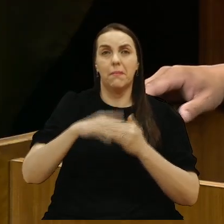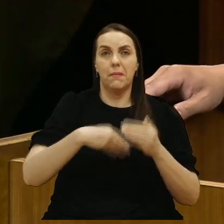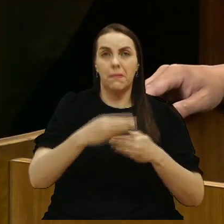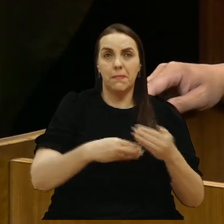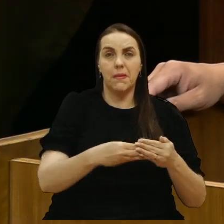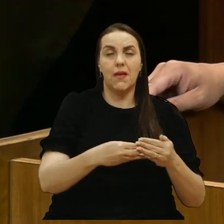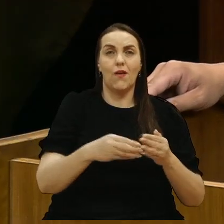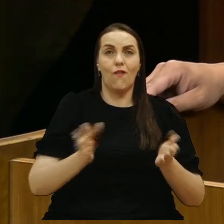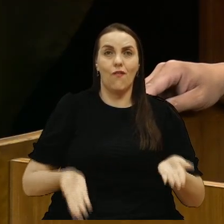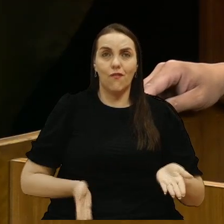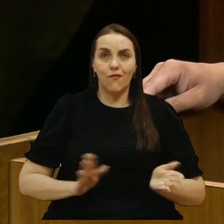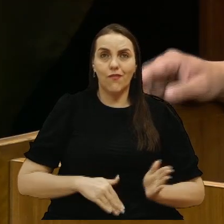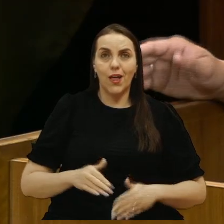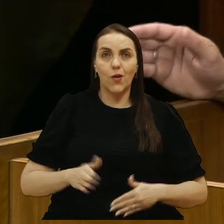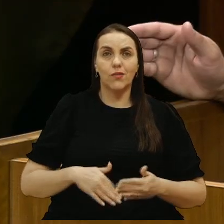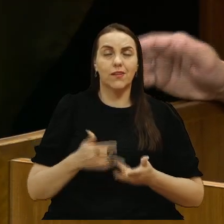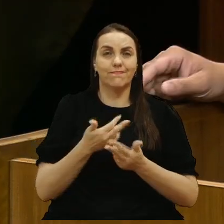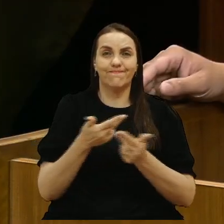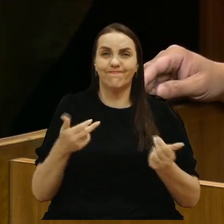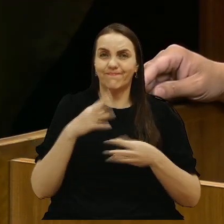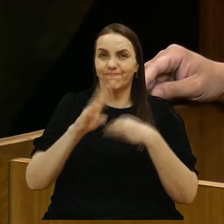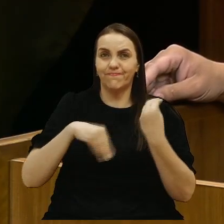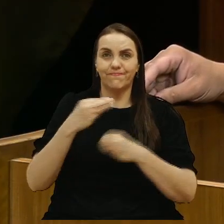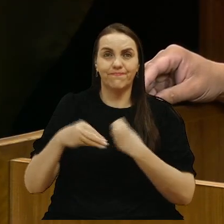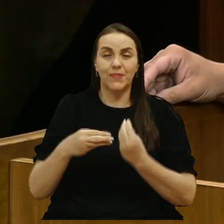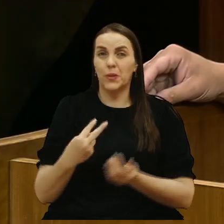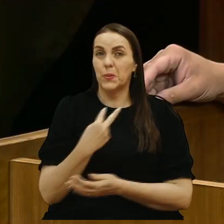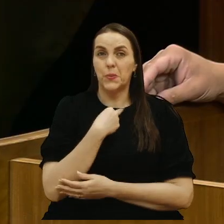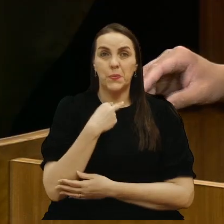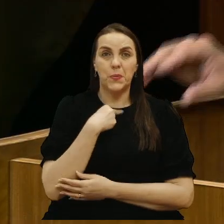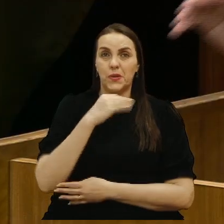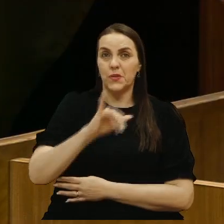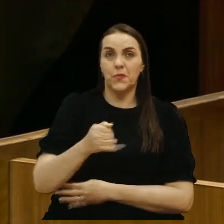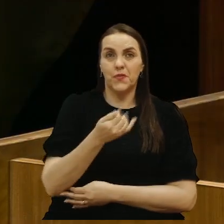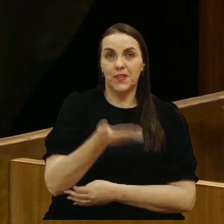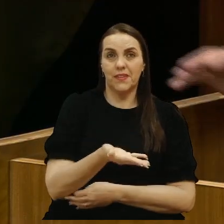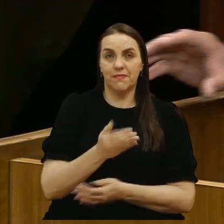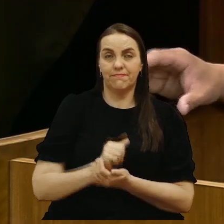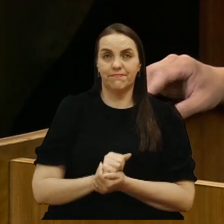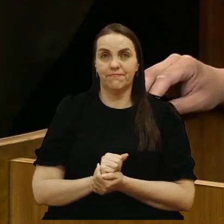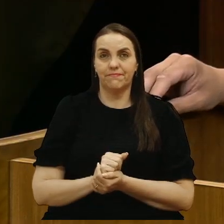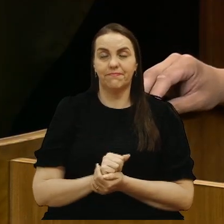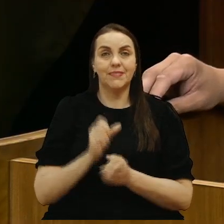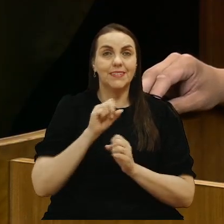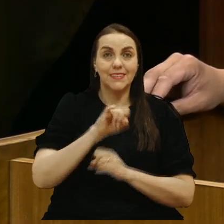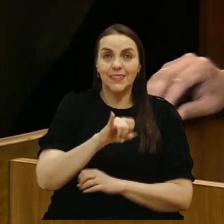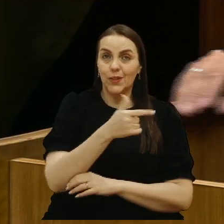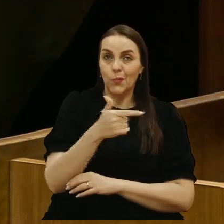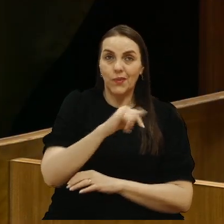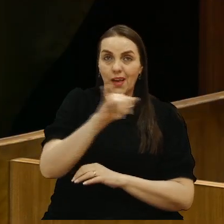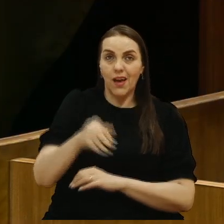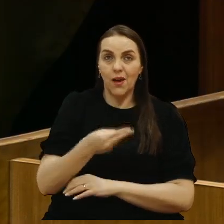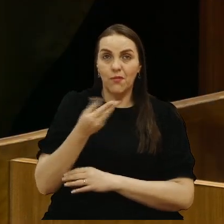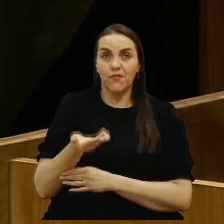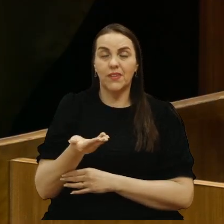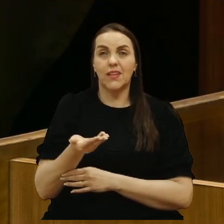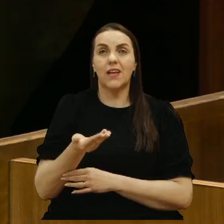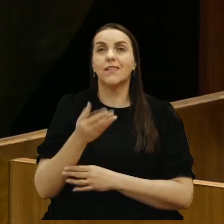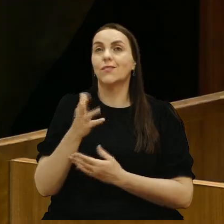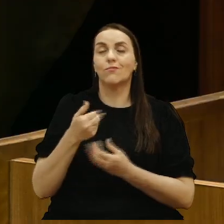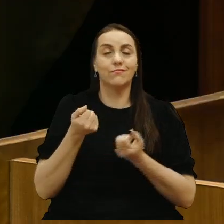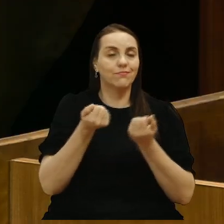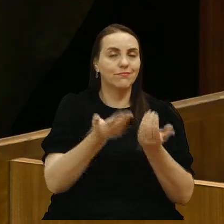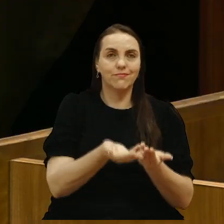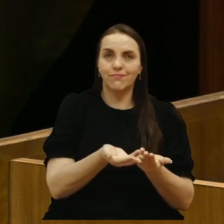materiais que não poderiam estar lá, a gente não consegue tirar proveito daquele material. E sem o aproveitamento daquele material, não gera recurso.